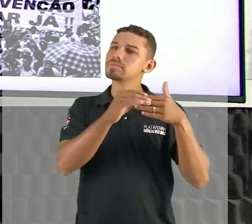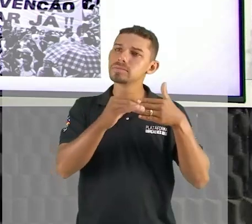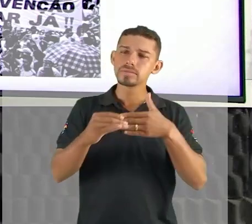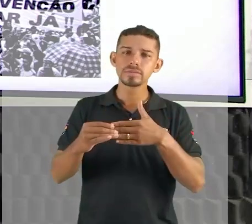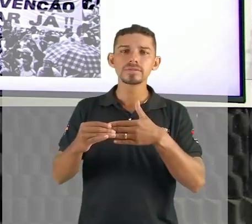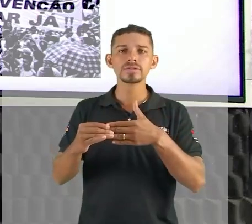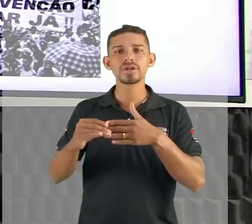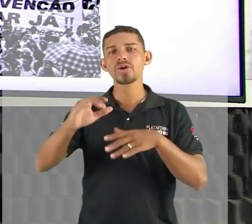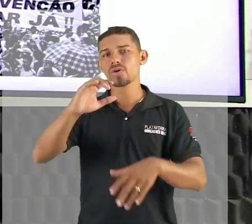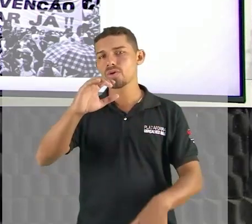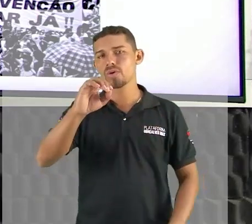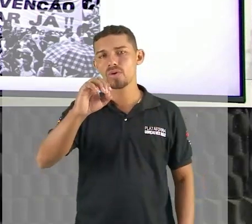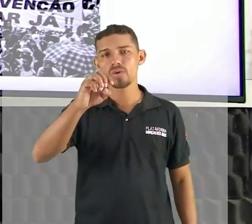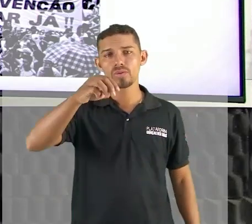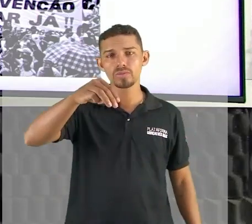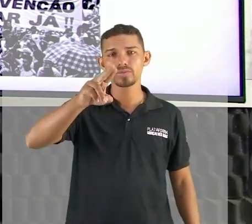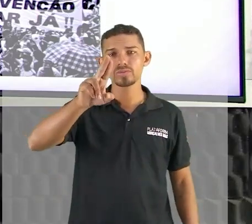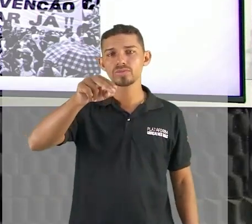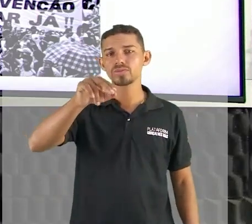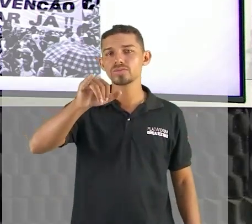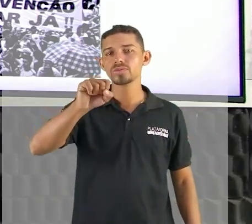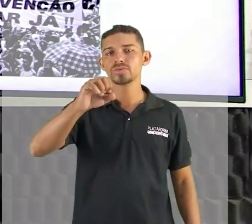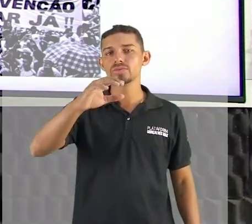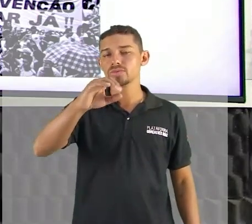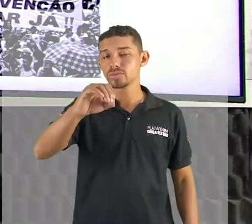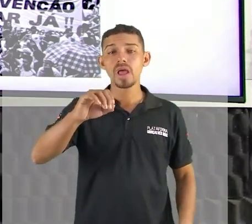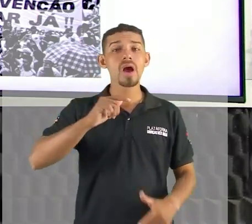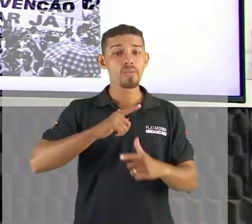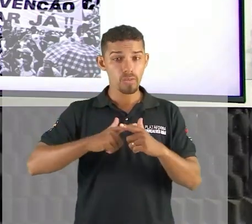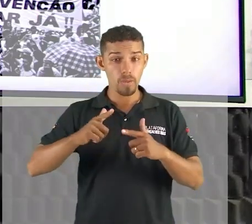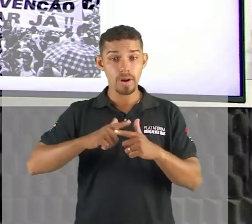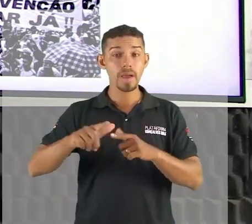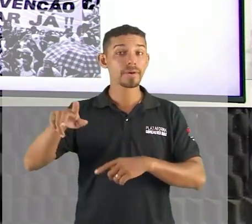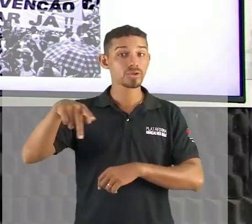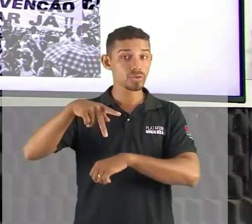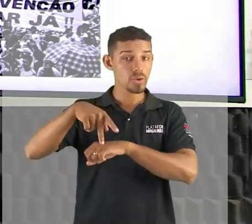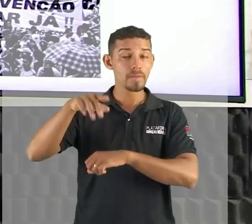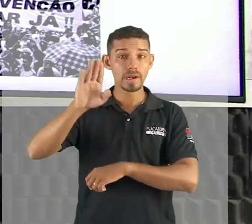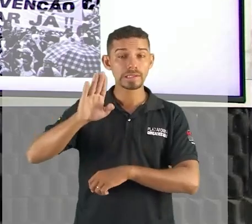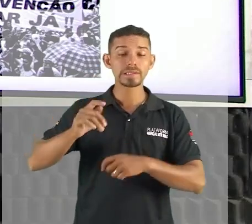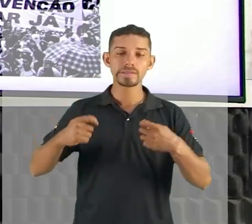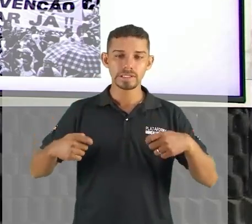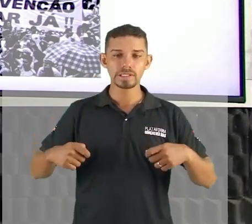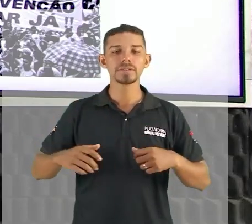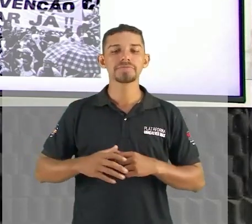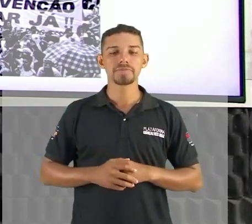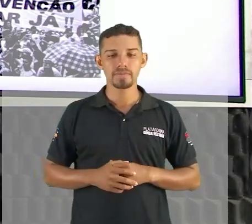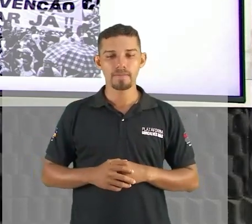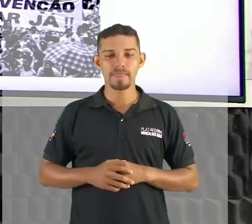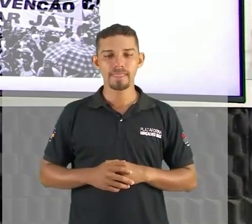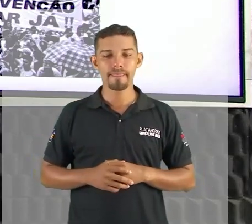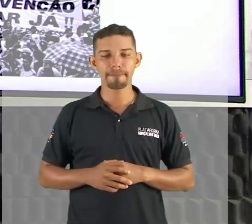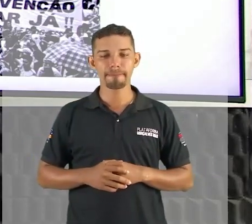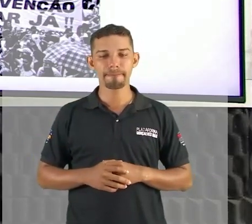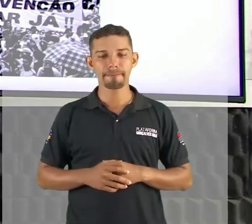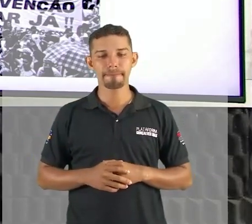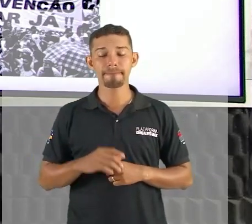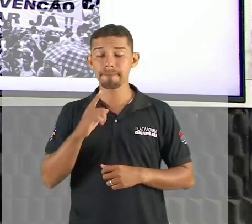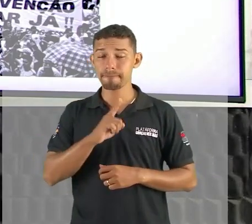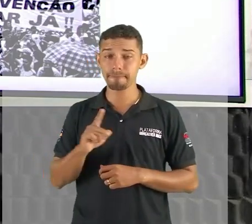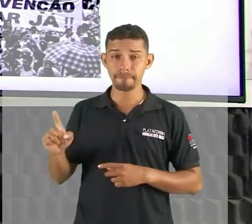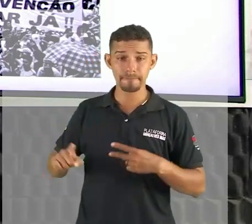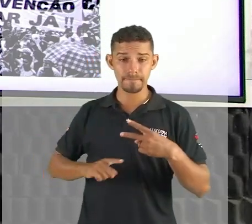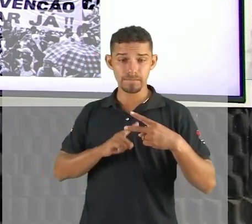trazer que o comunismo seria o problema do país e isso necessariamente deveria ter uma intervenção. E aqui é uma manifestação no Rio